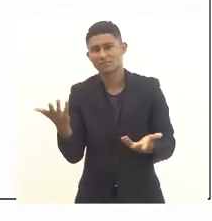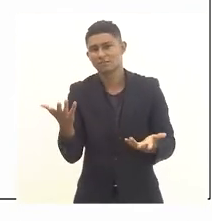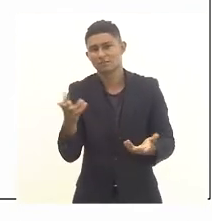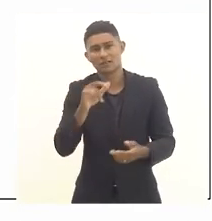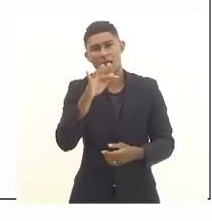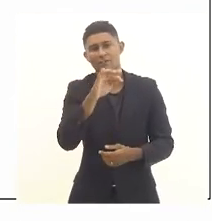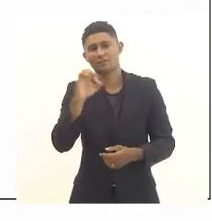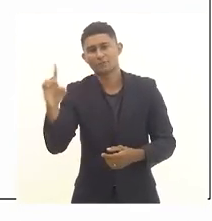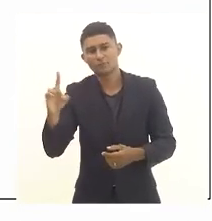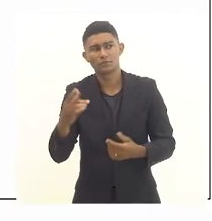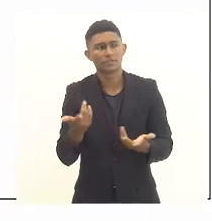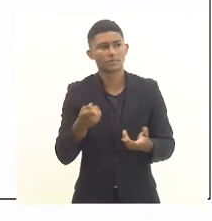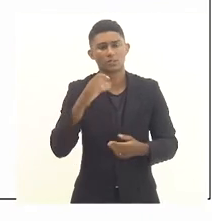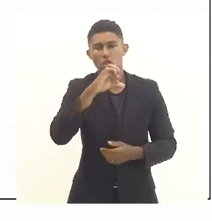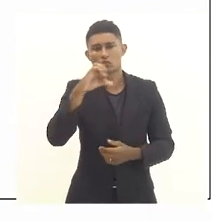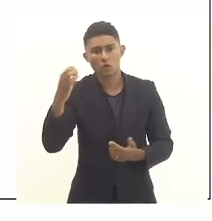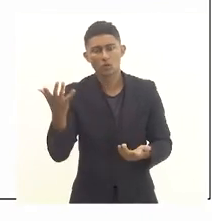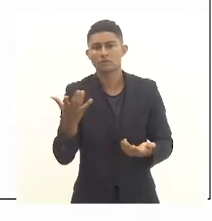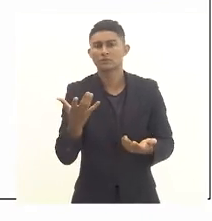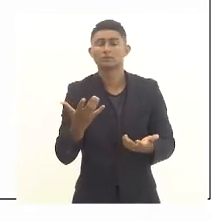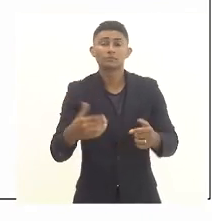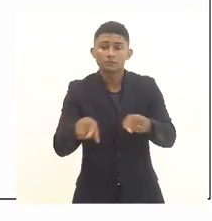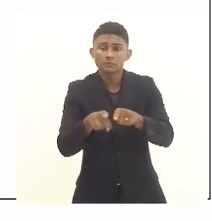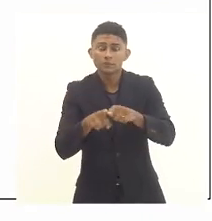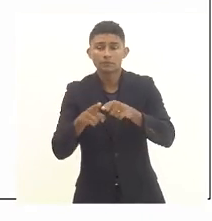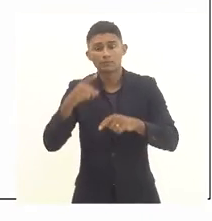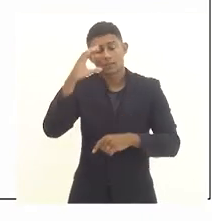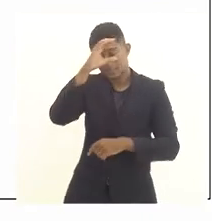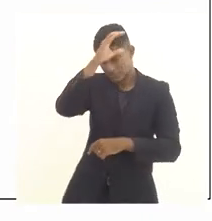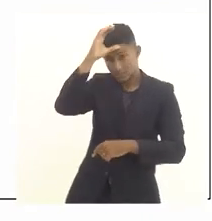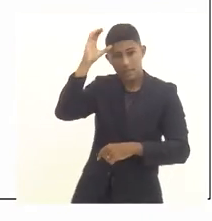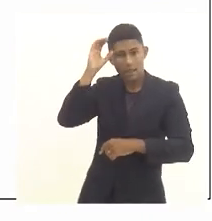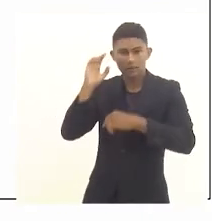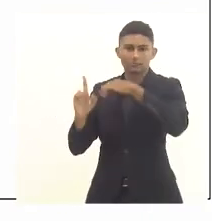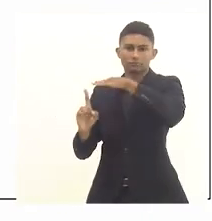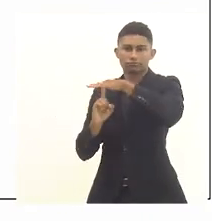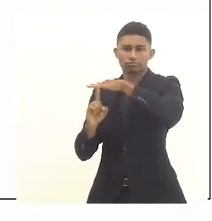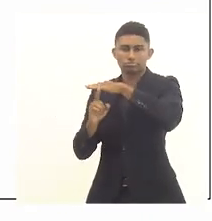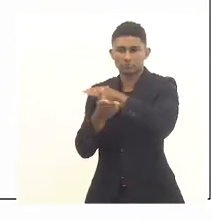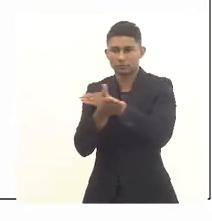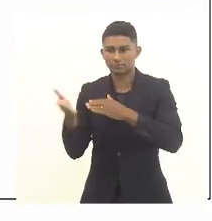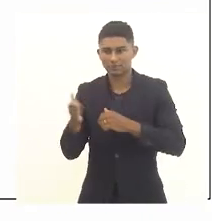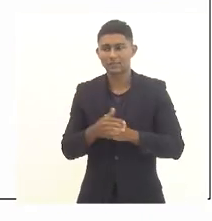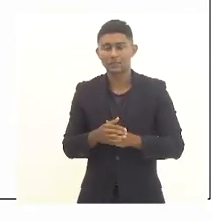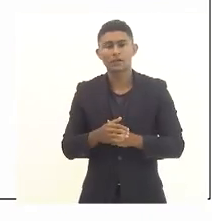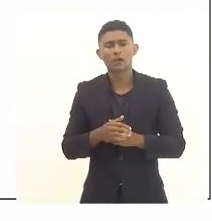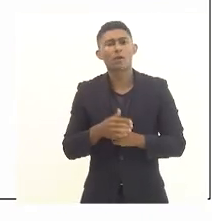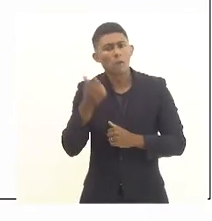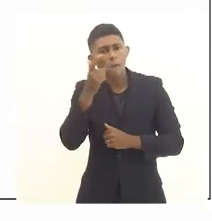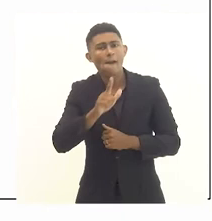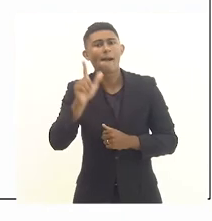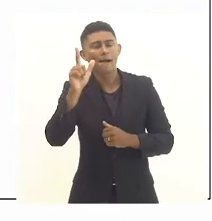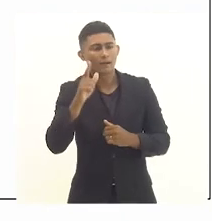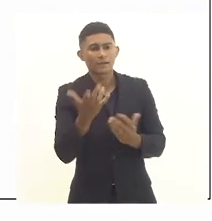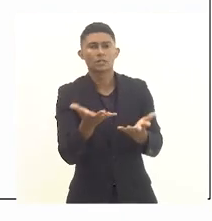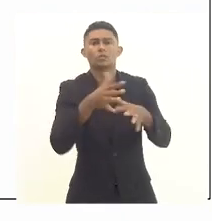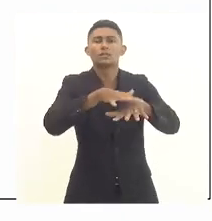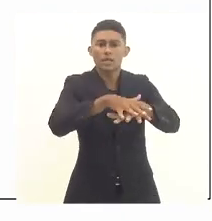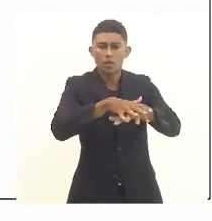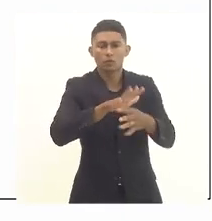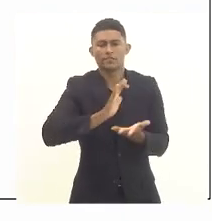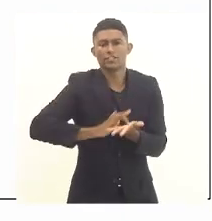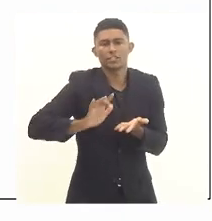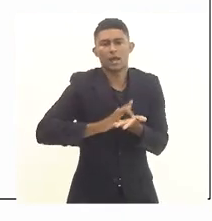são associados à BO2O, clientes dessa conectividade e que levam inclusão digital, inclusão na economia